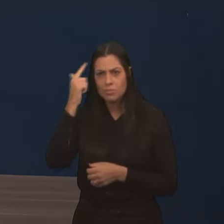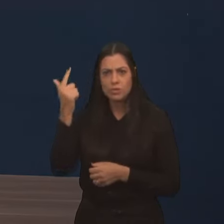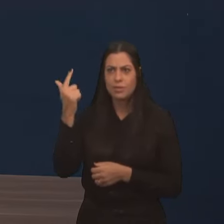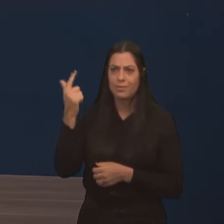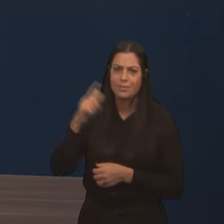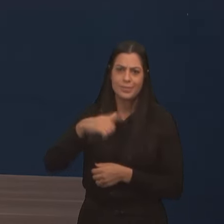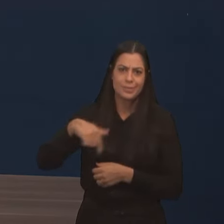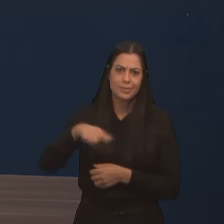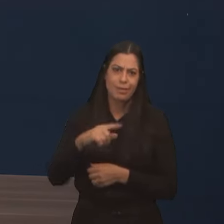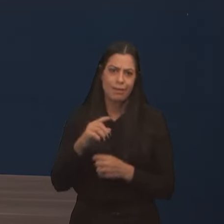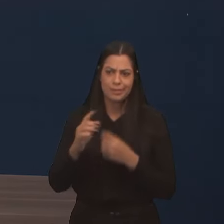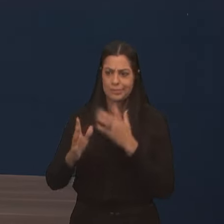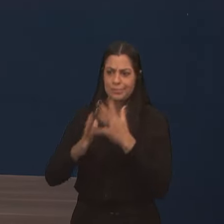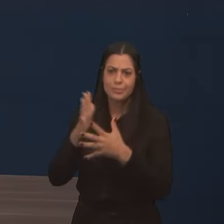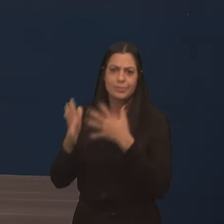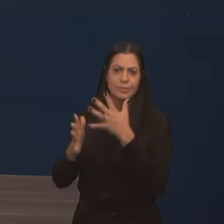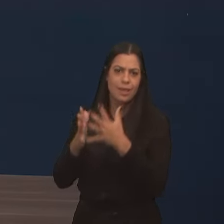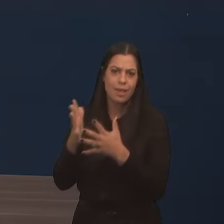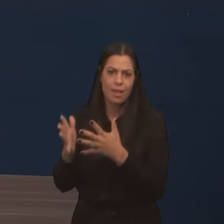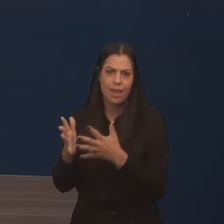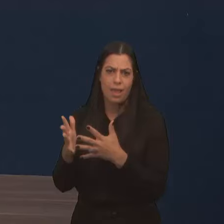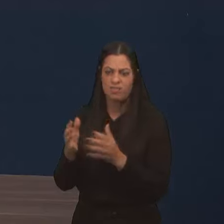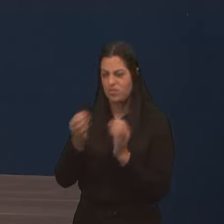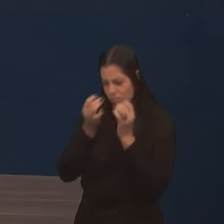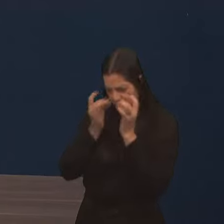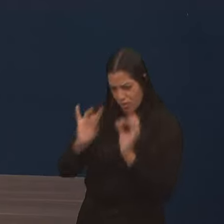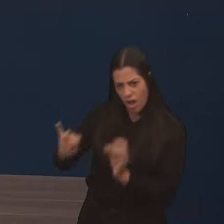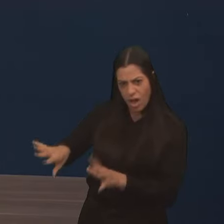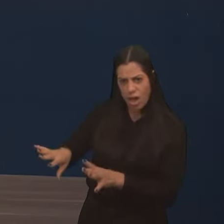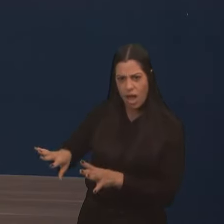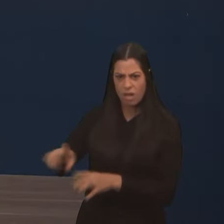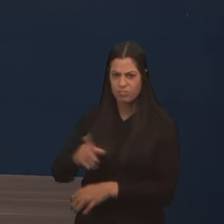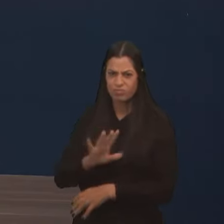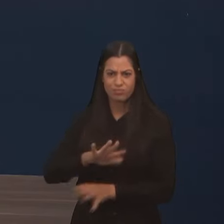possível mais decirmos que rechazamos qualquer